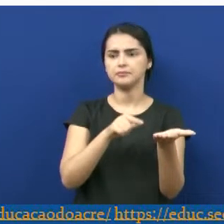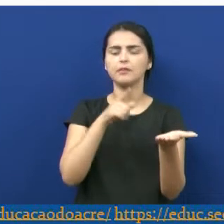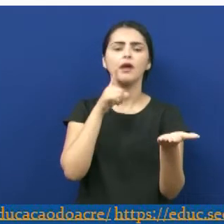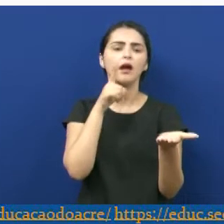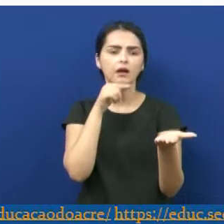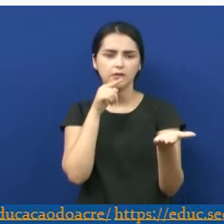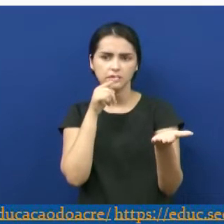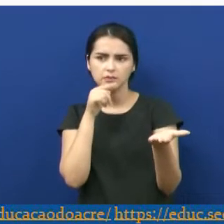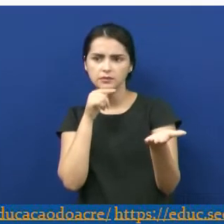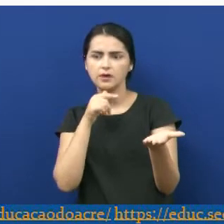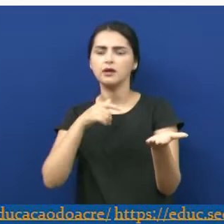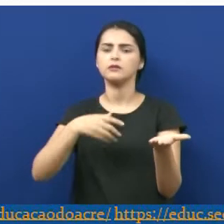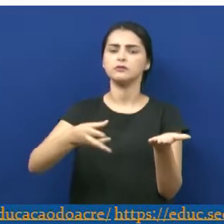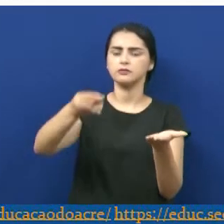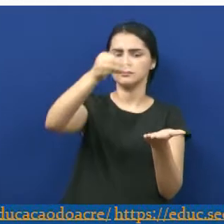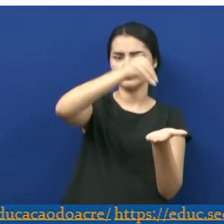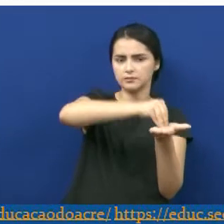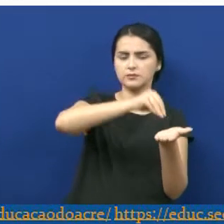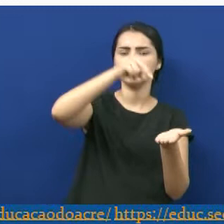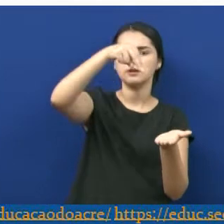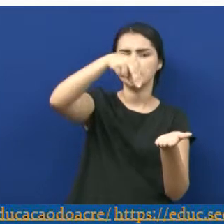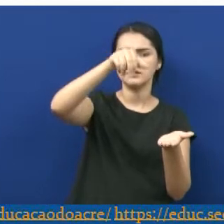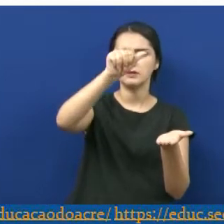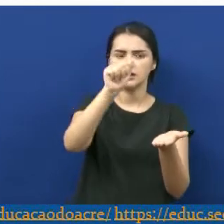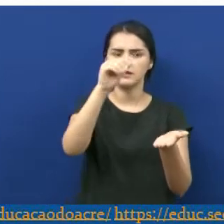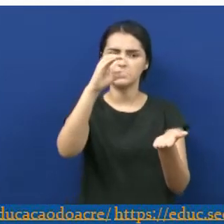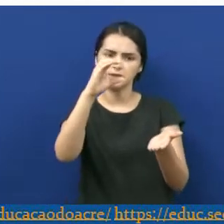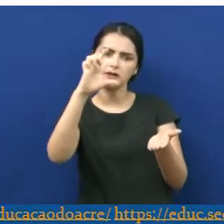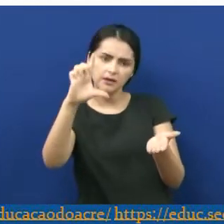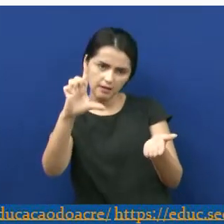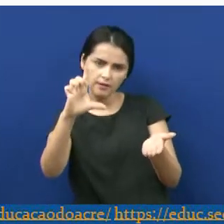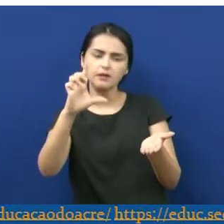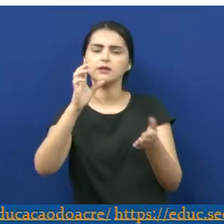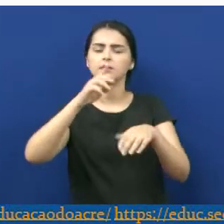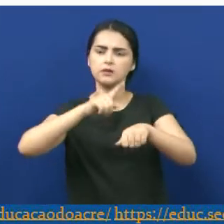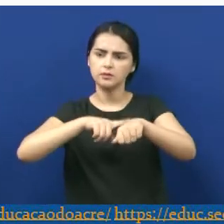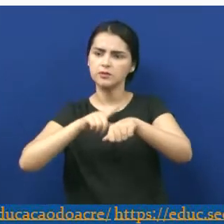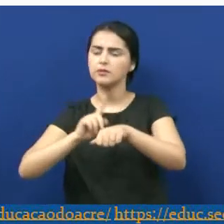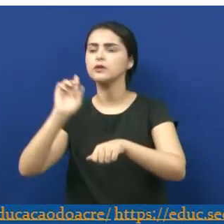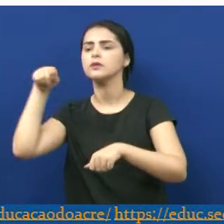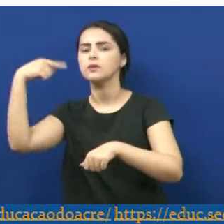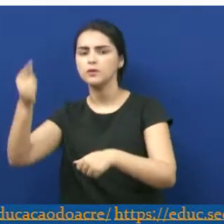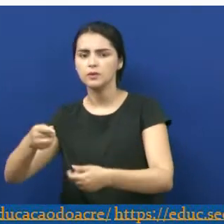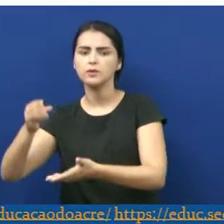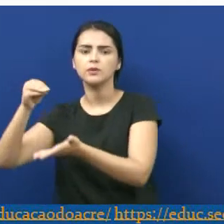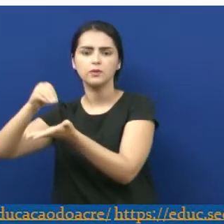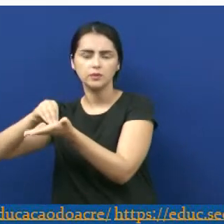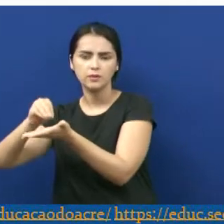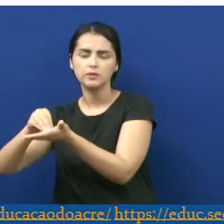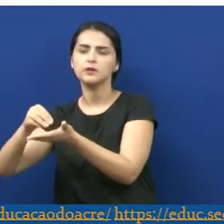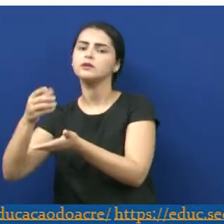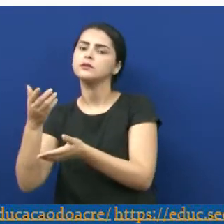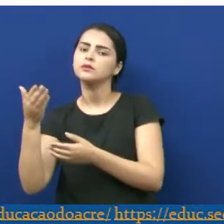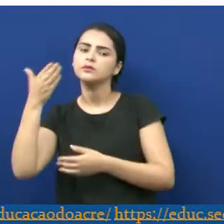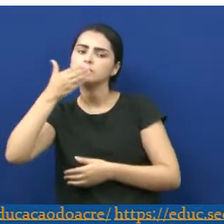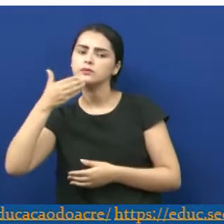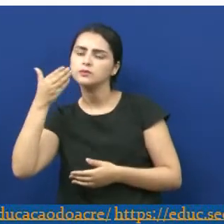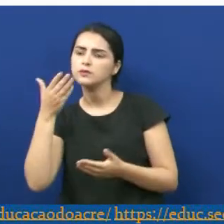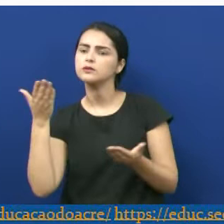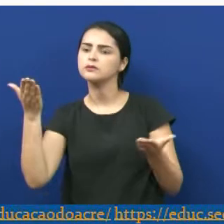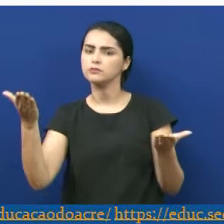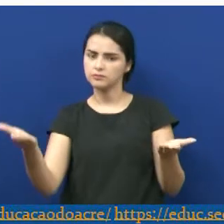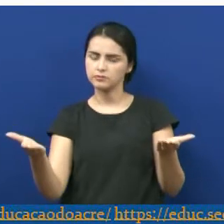inserir tanto o NaCl em um momento e no outro momento eu vou inserir o açúcar, que no caso